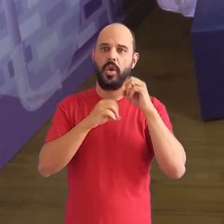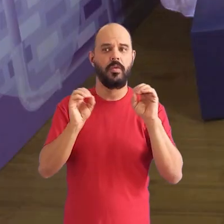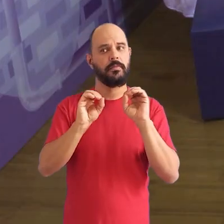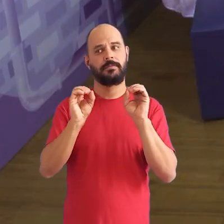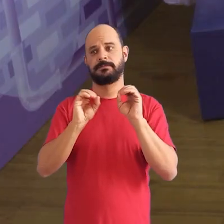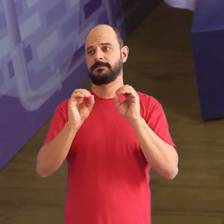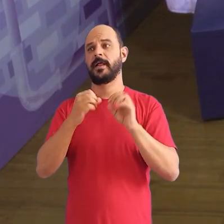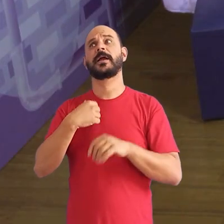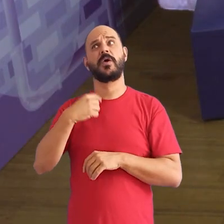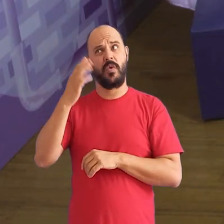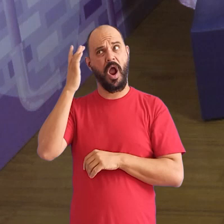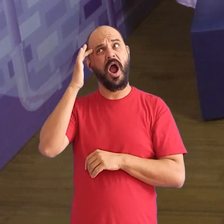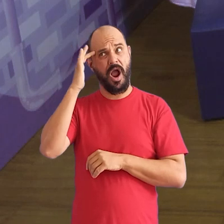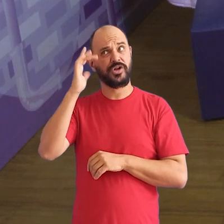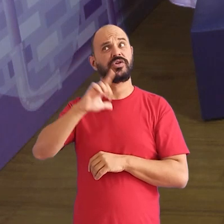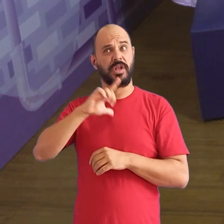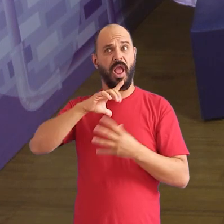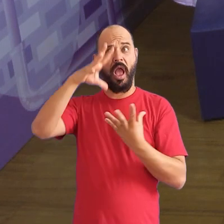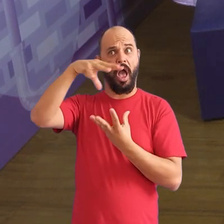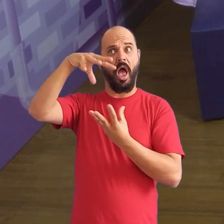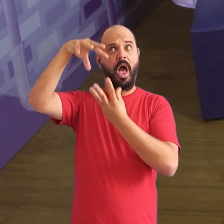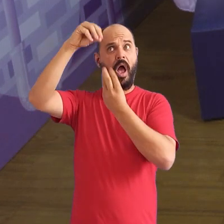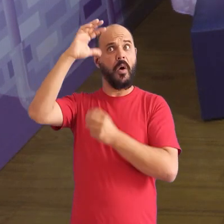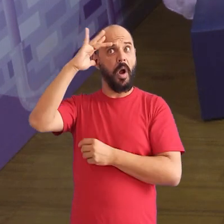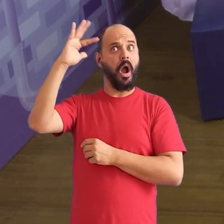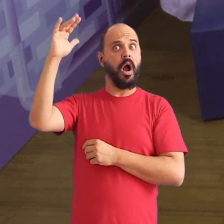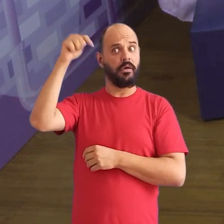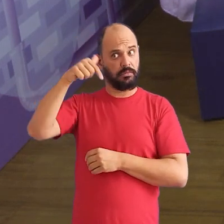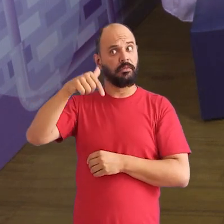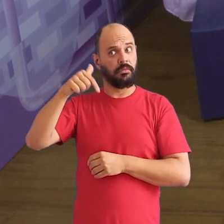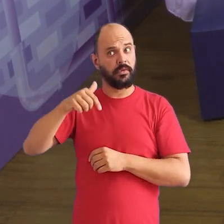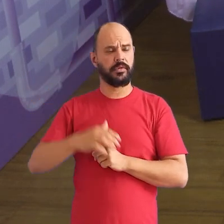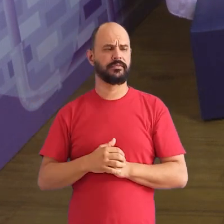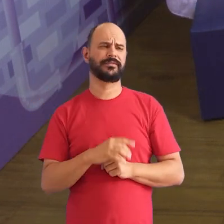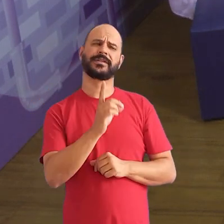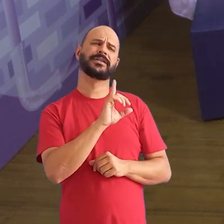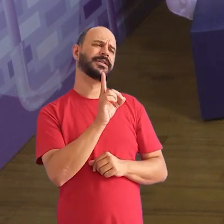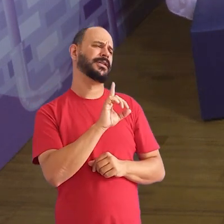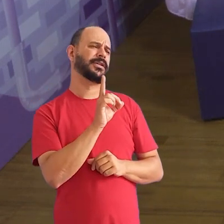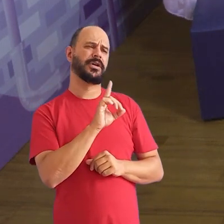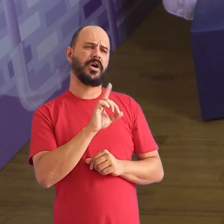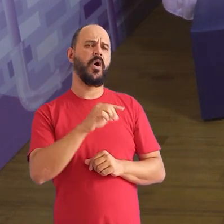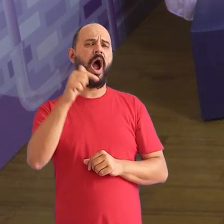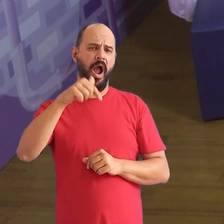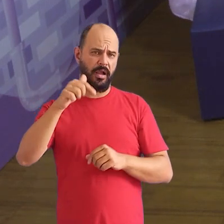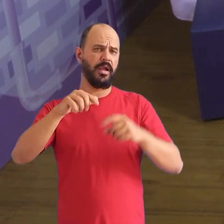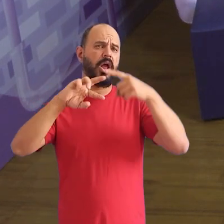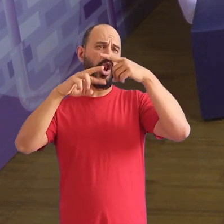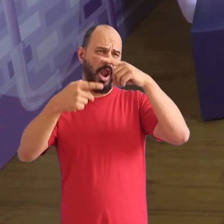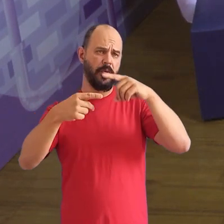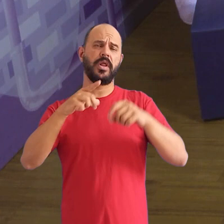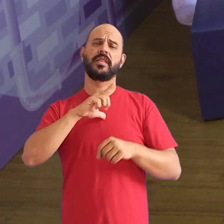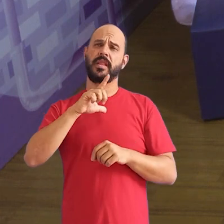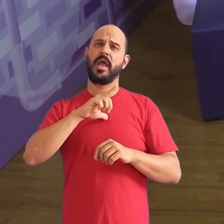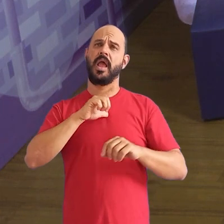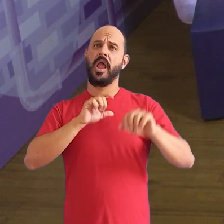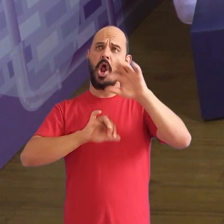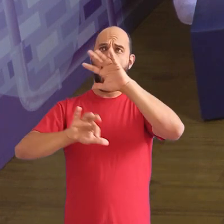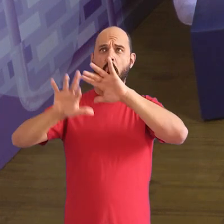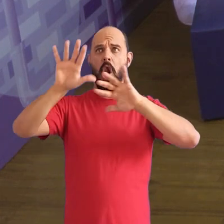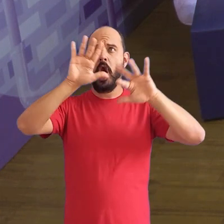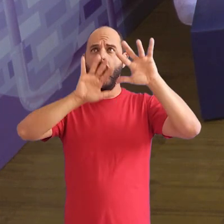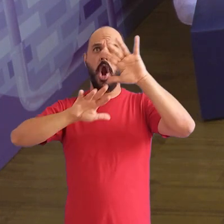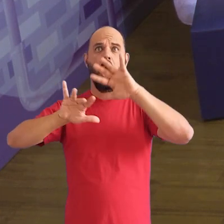sono. Acho que tem fantasma aqui na fábrica. Não! Fantasma coisa nenhuma. Aqui no laboratório tem